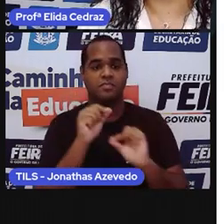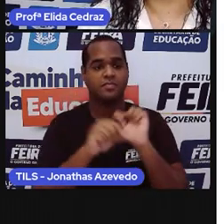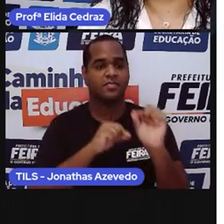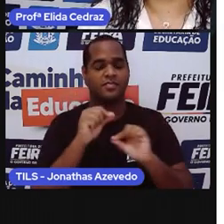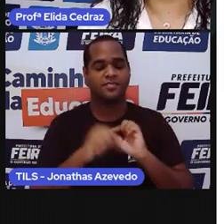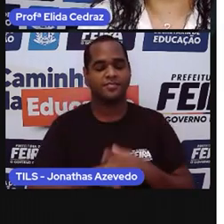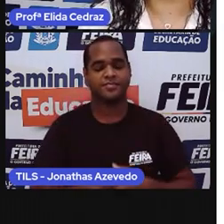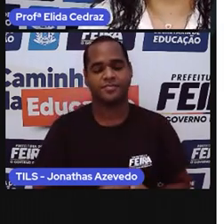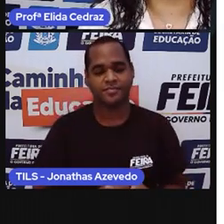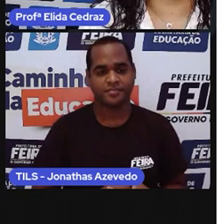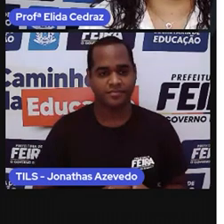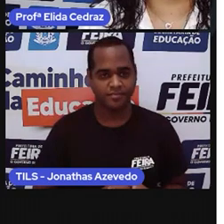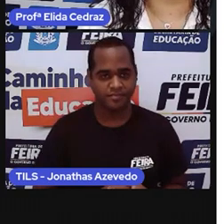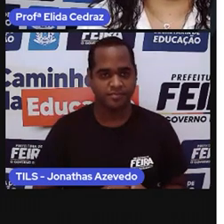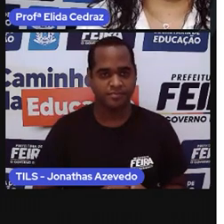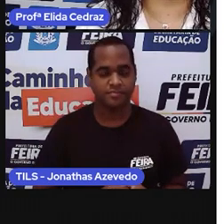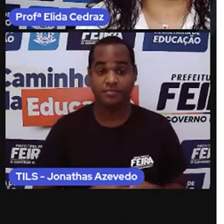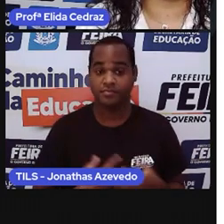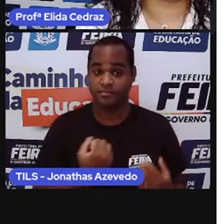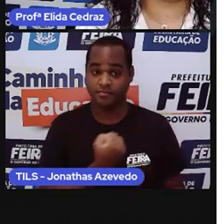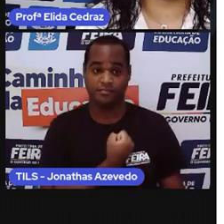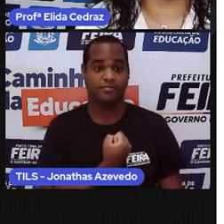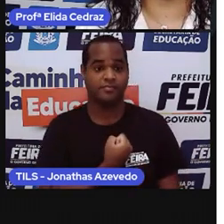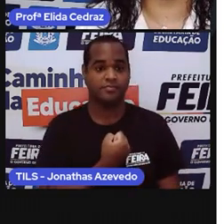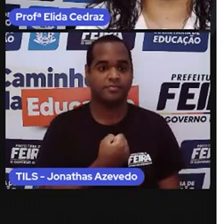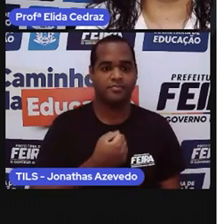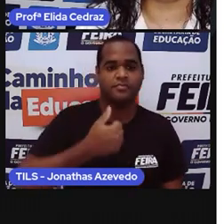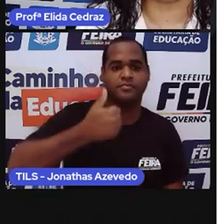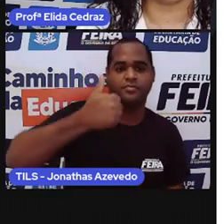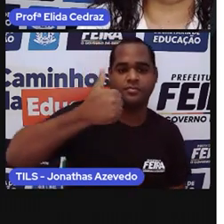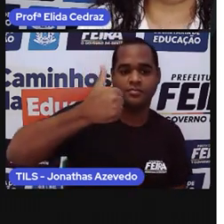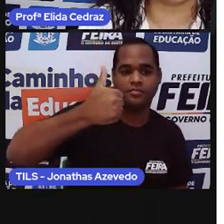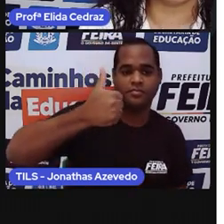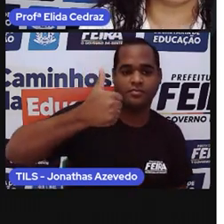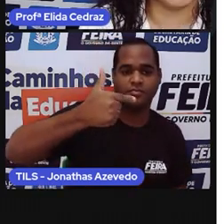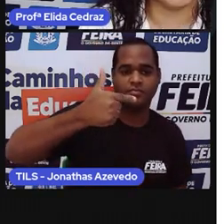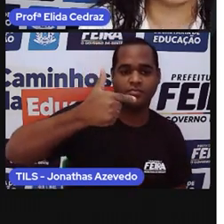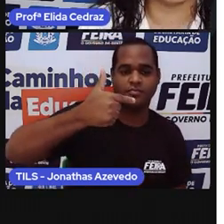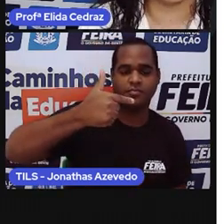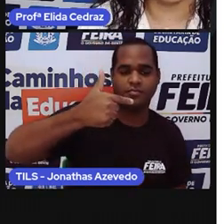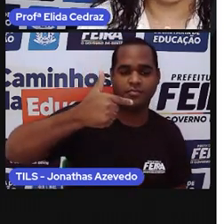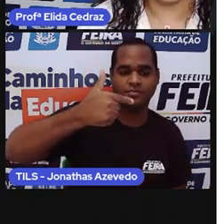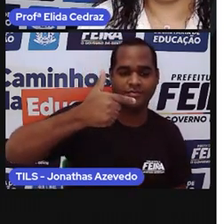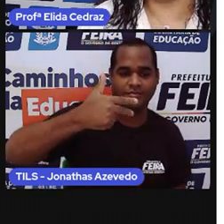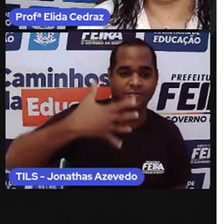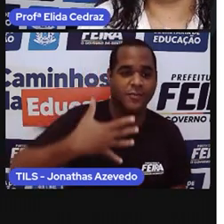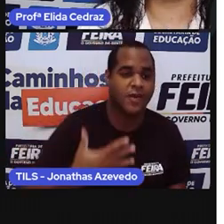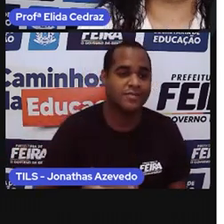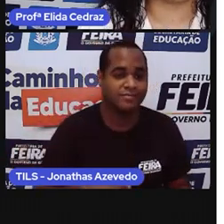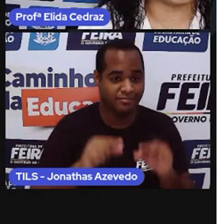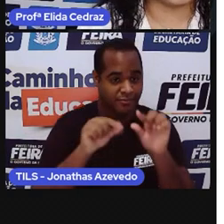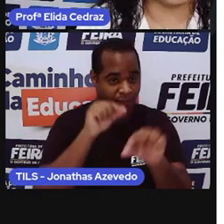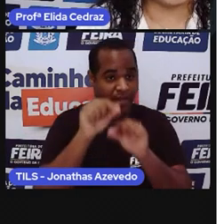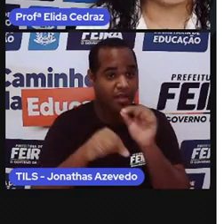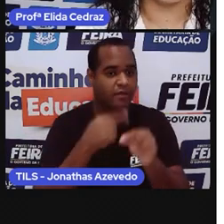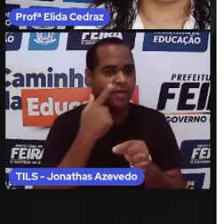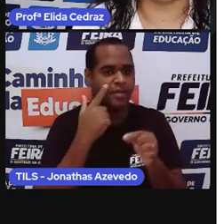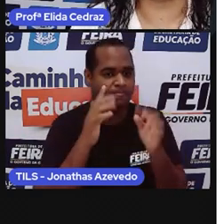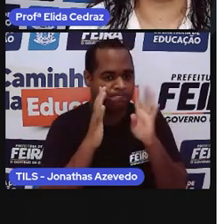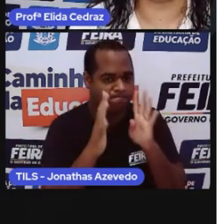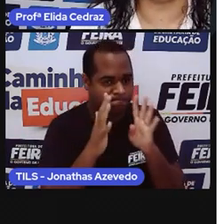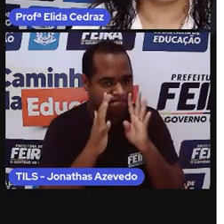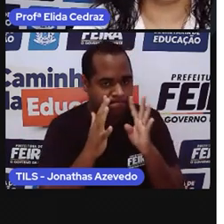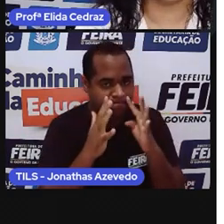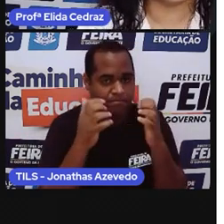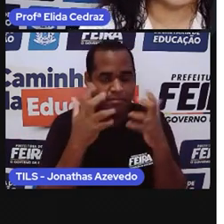Isso! Vamos numerar as linhas que nós chamamos de versos. Aí eu quero que você preste atenção.